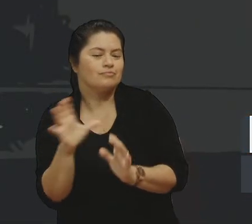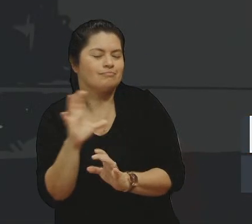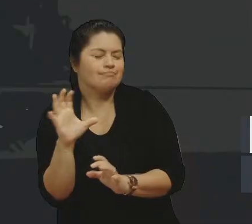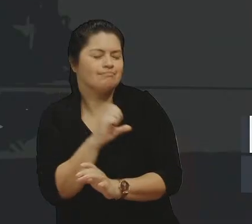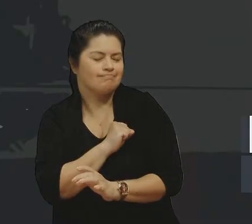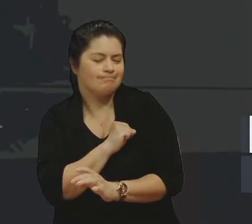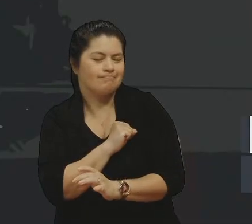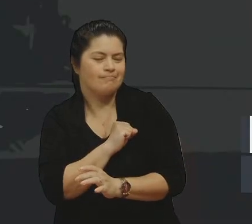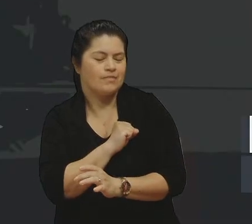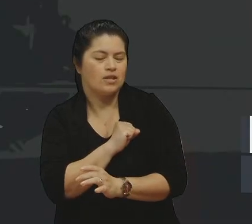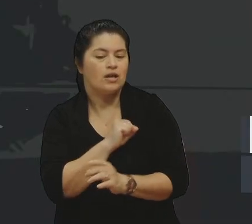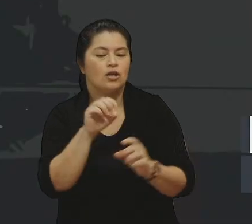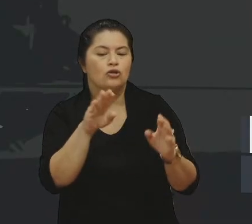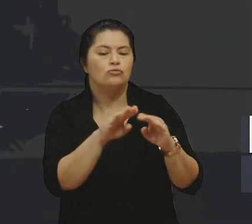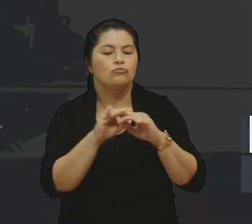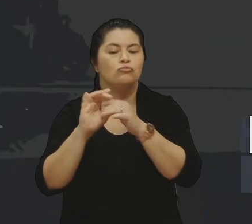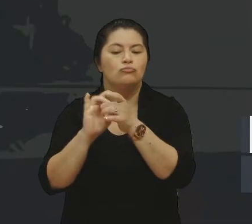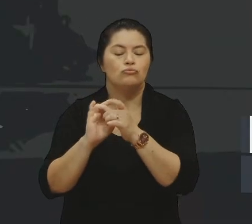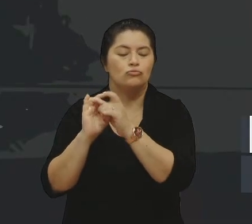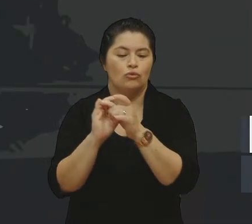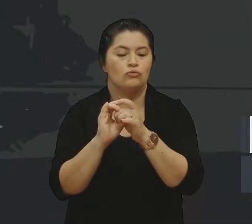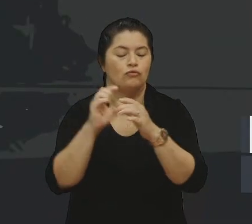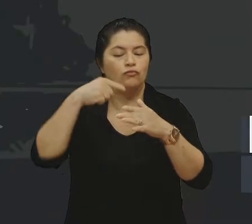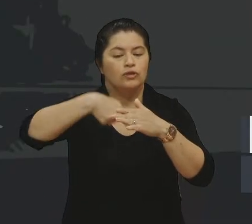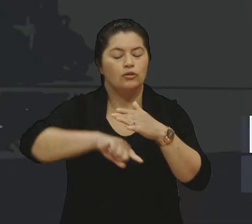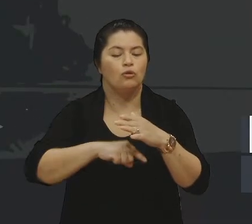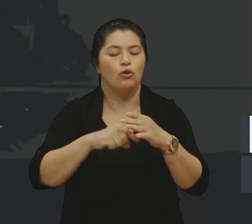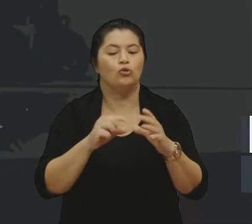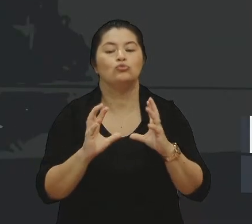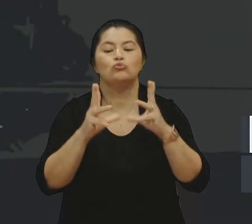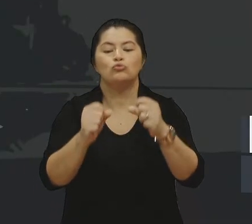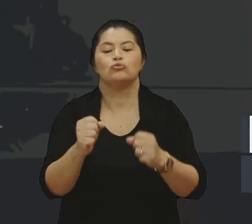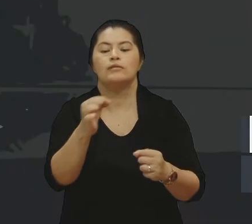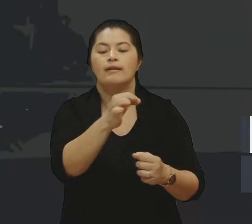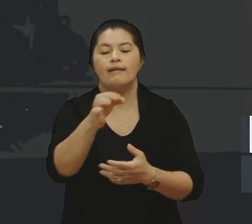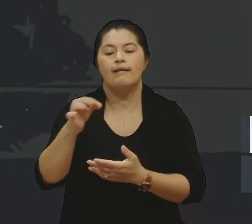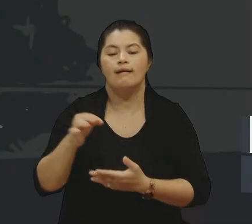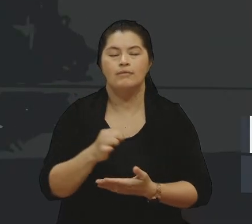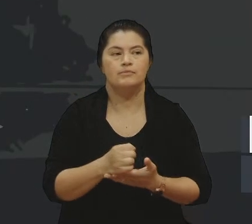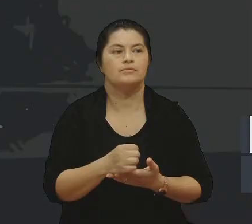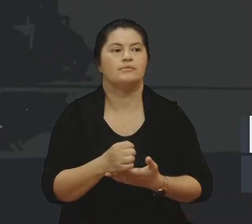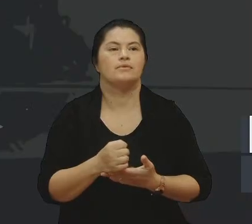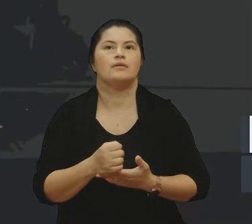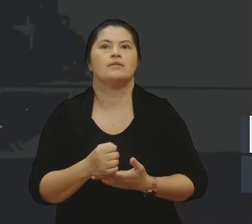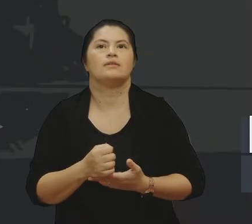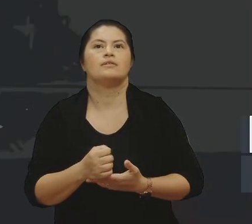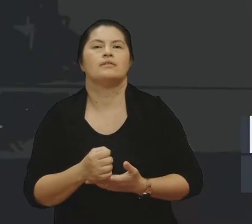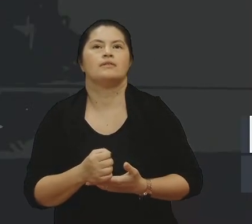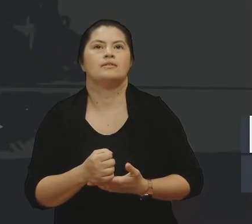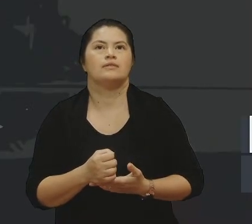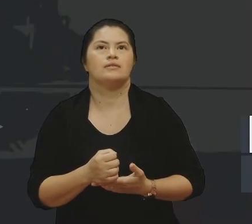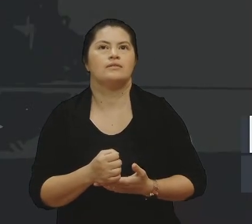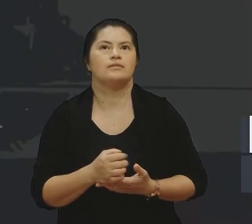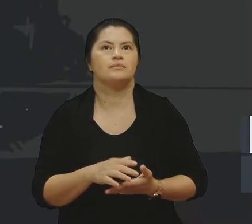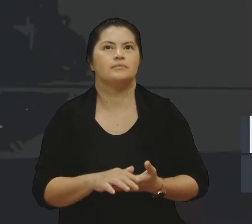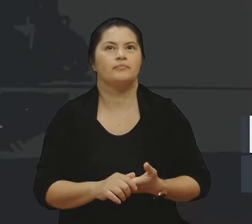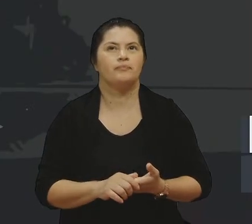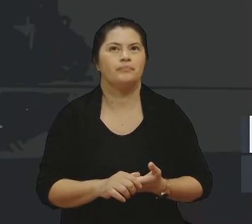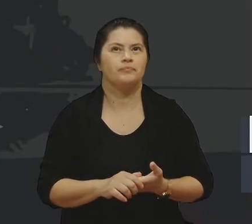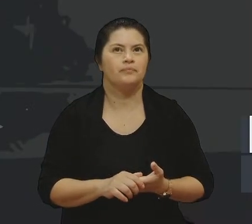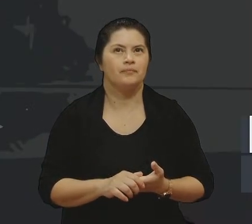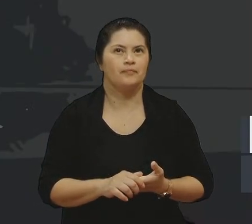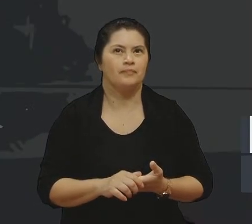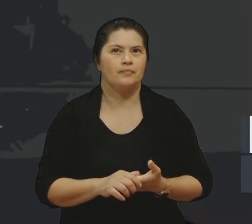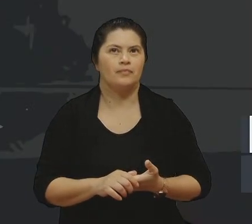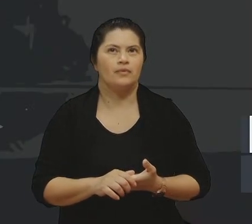sócio fundador da rede de franquias Tudo em Grãos. Tive a oportunidade, ano passado, de escrever um livro, em coautoria junto com outros